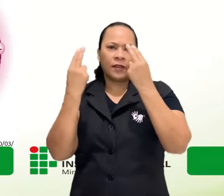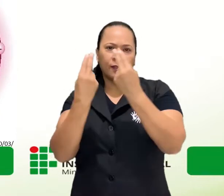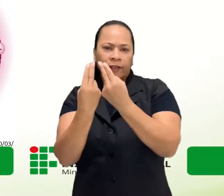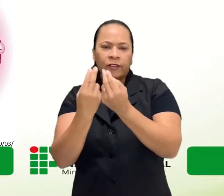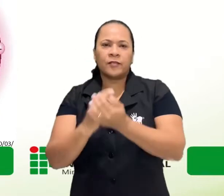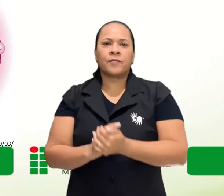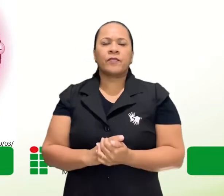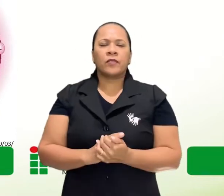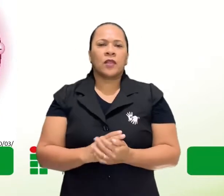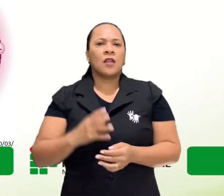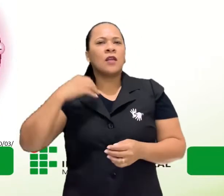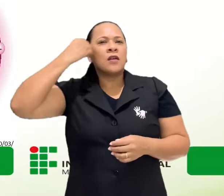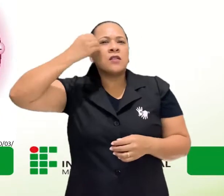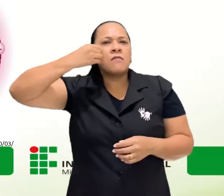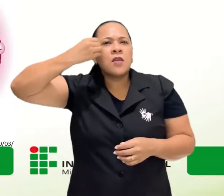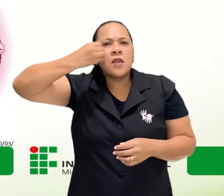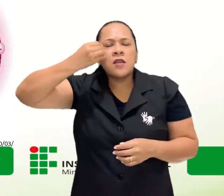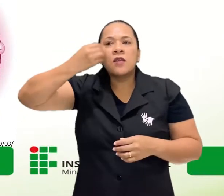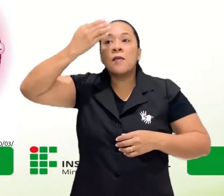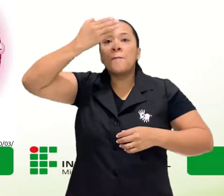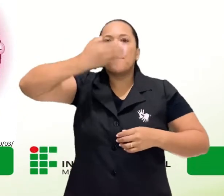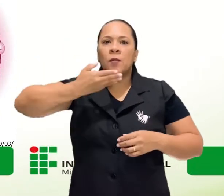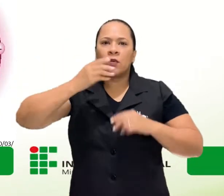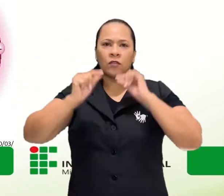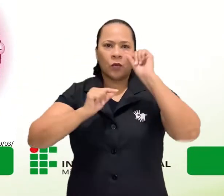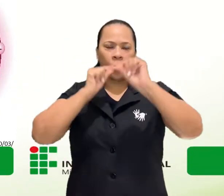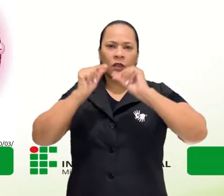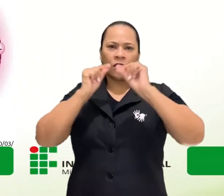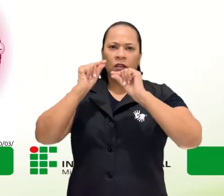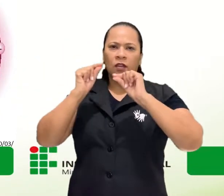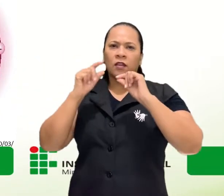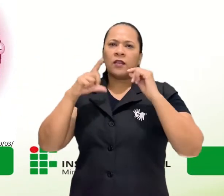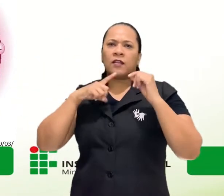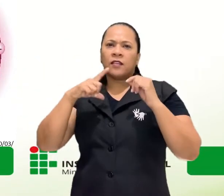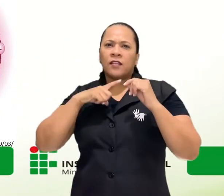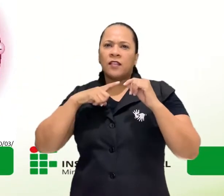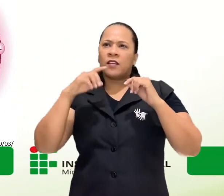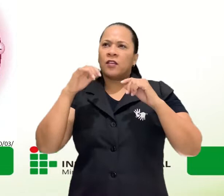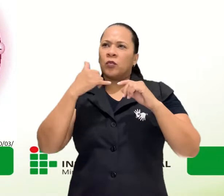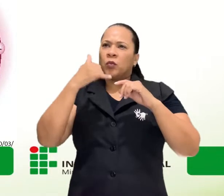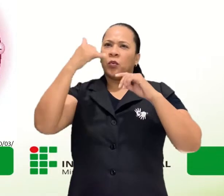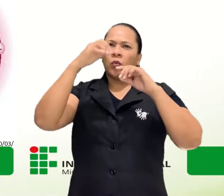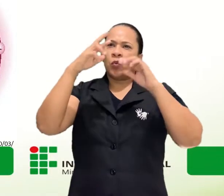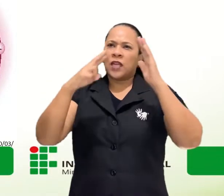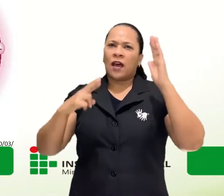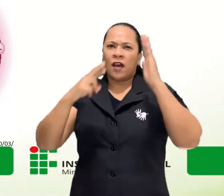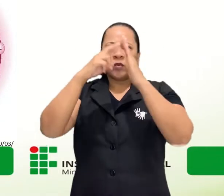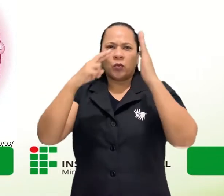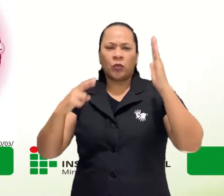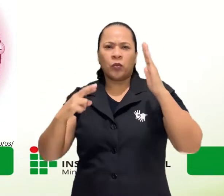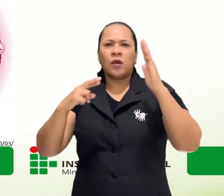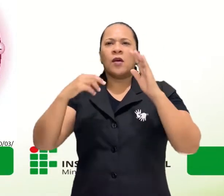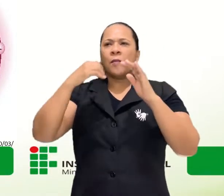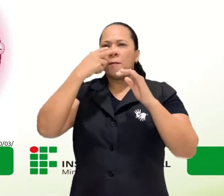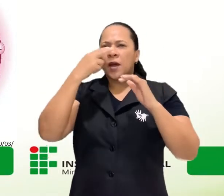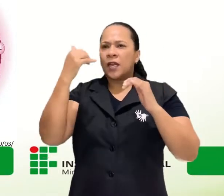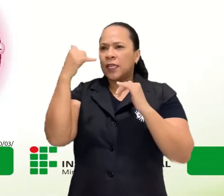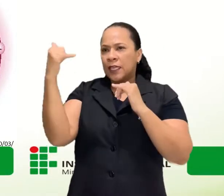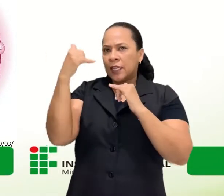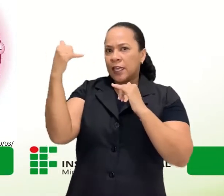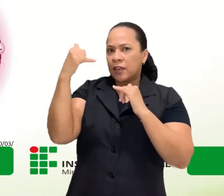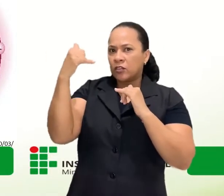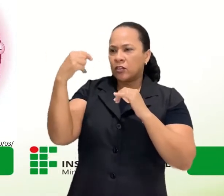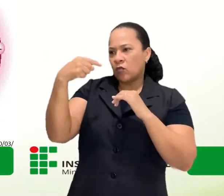Os experimentos evidenciaram que os raios catódicos eram carregados negativamente. Com isso,